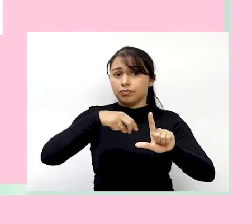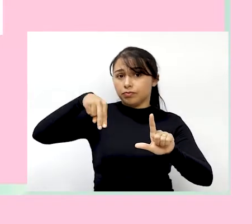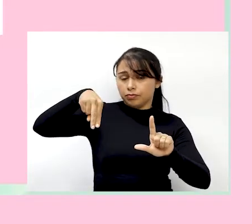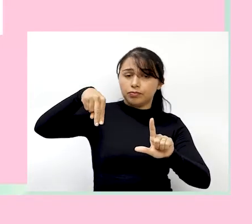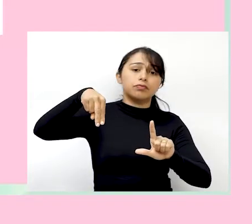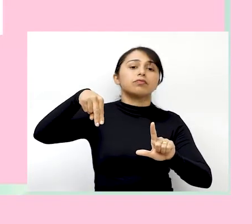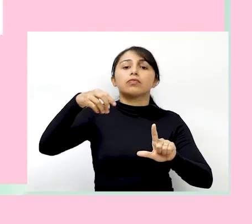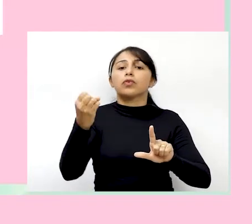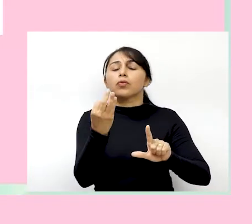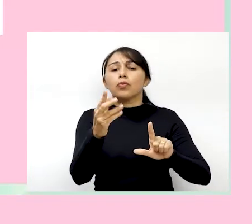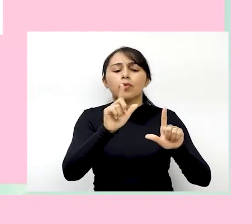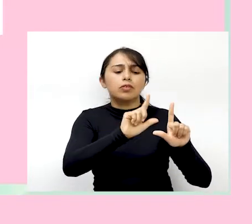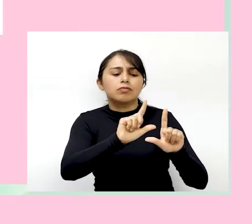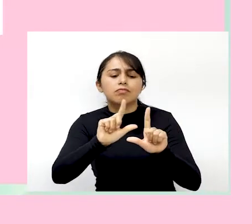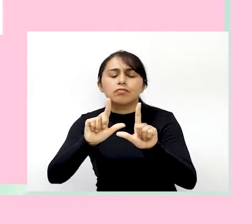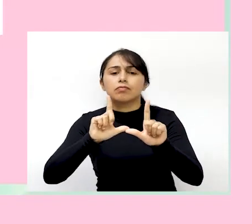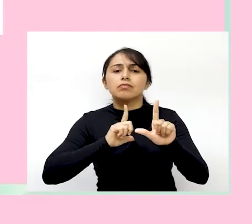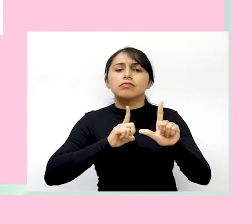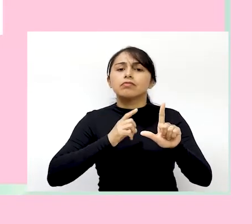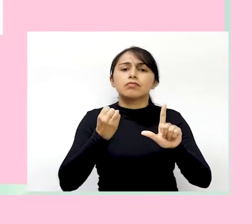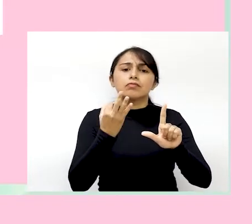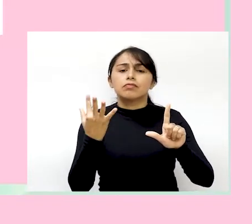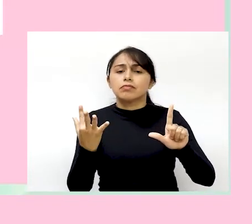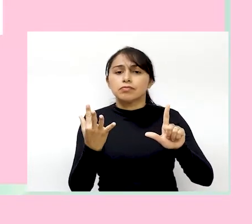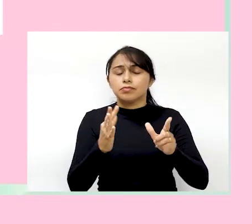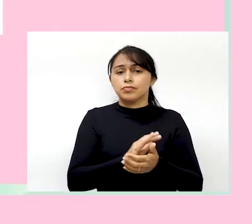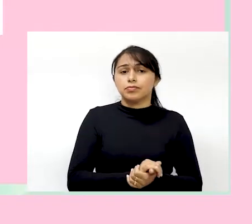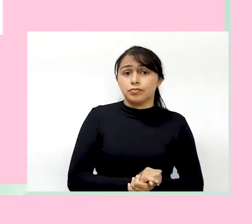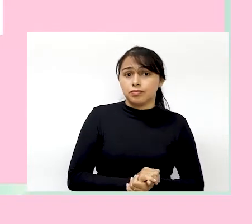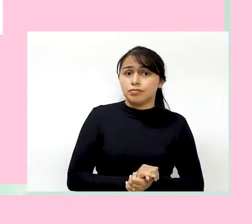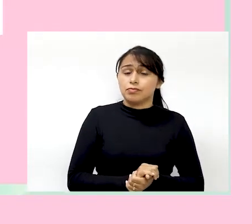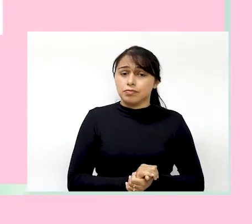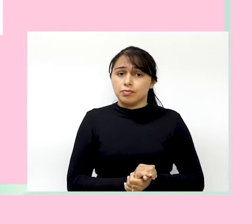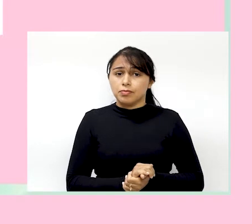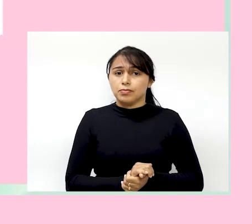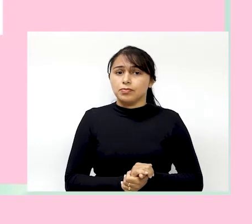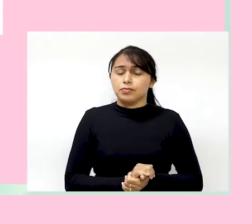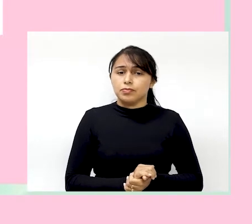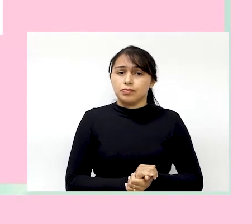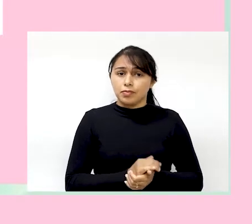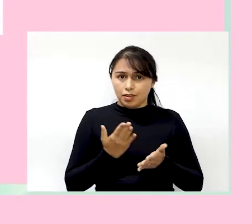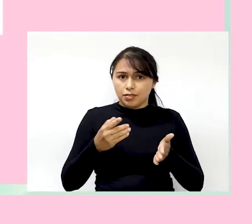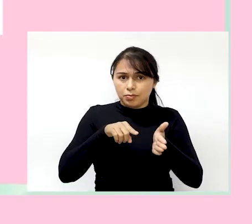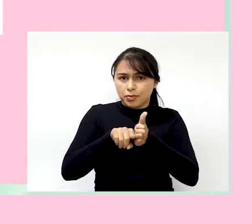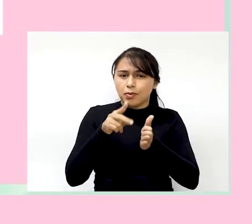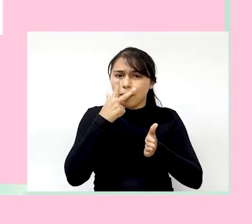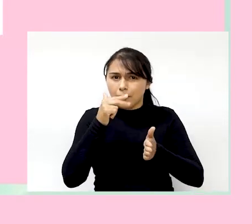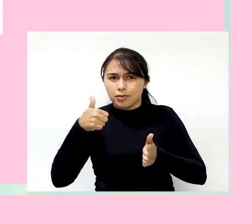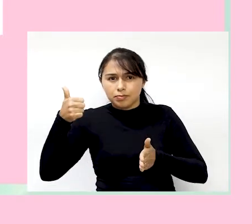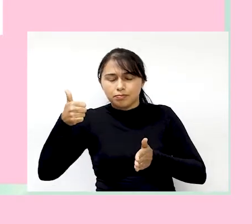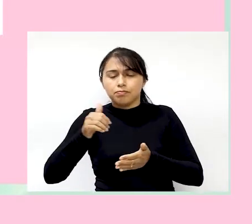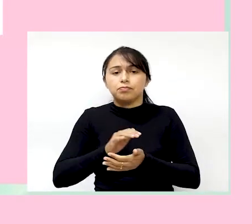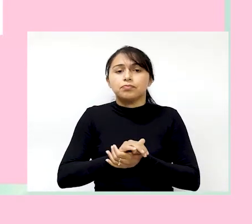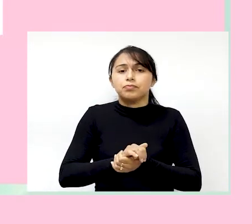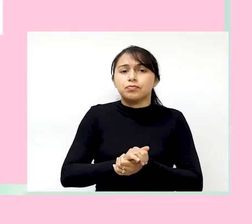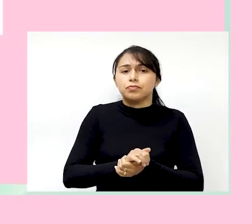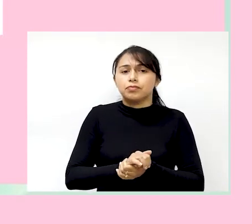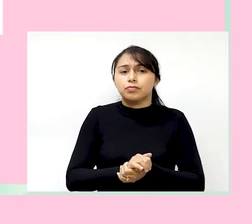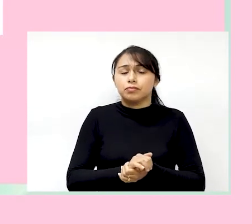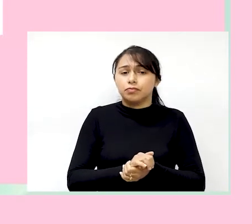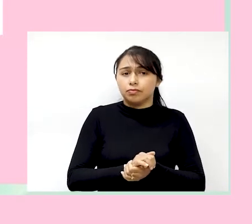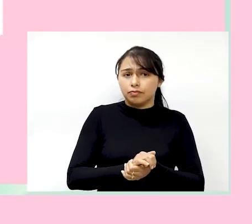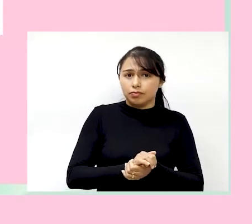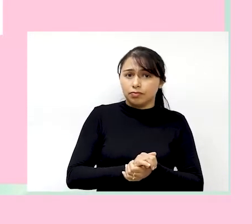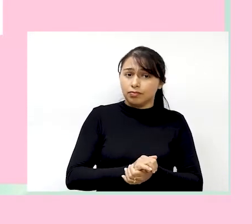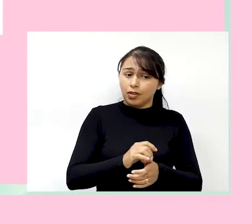serão usados? Então, a gente pode responder aqui também de maneira bem semelhante à primeira questão. Então, vamos contar aqui os quadrados